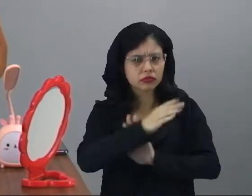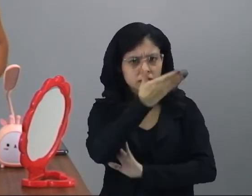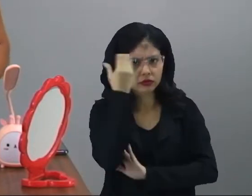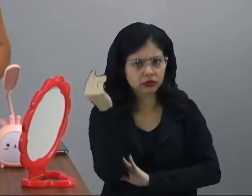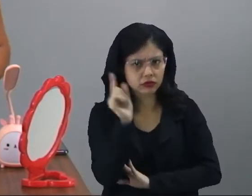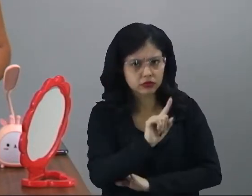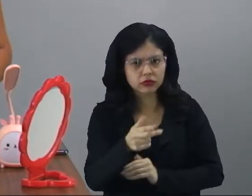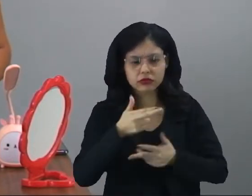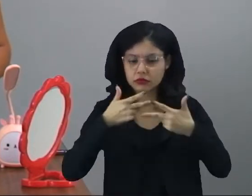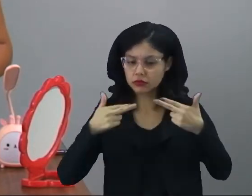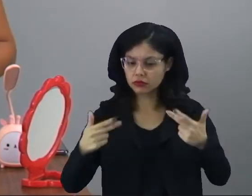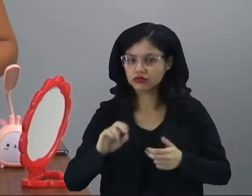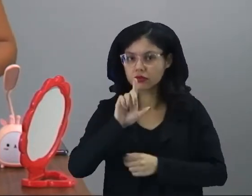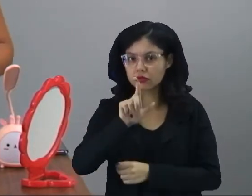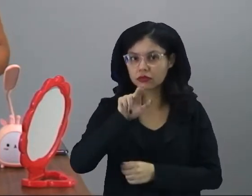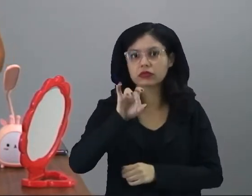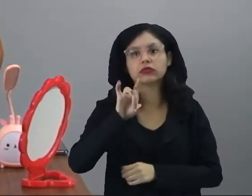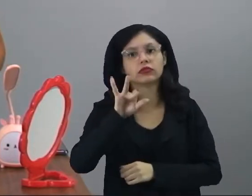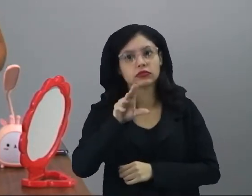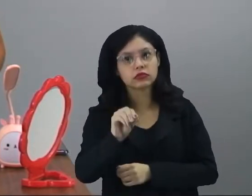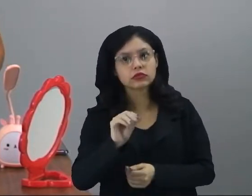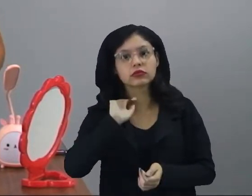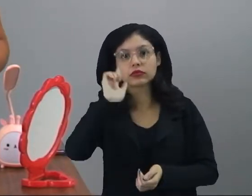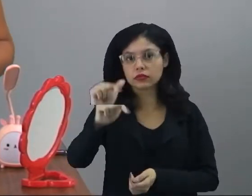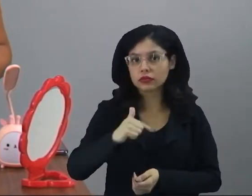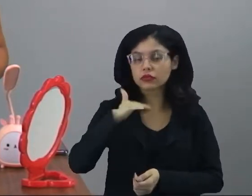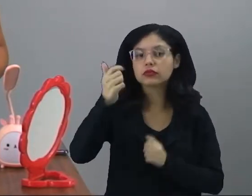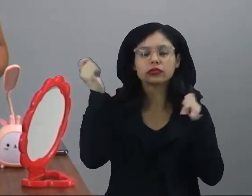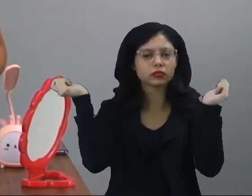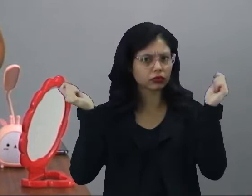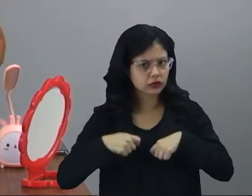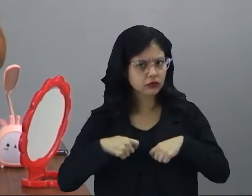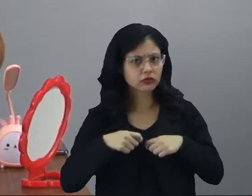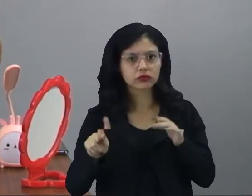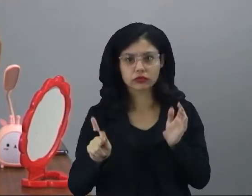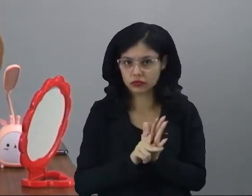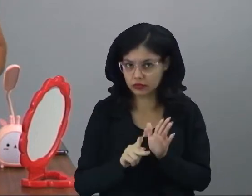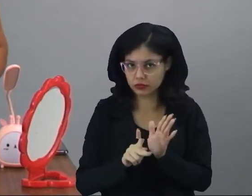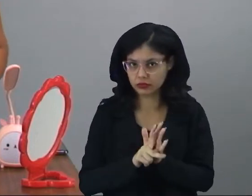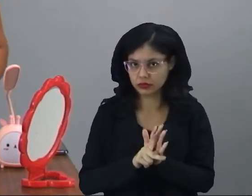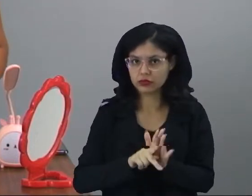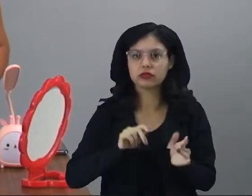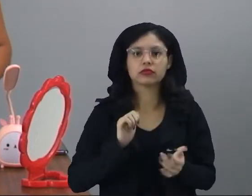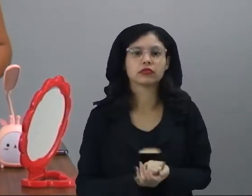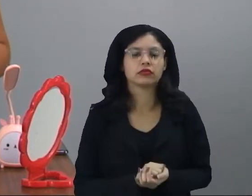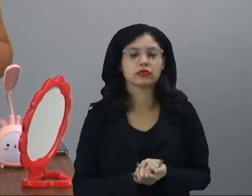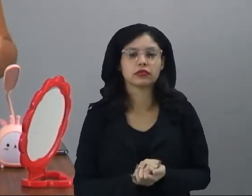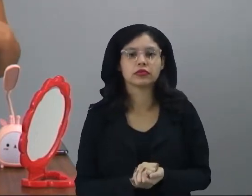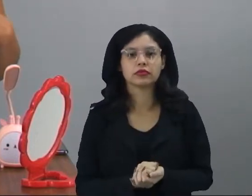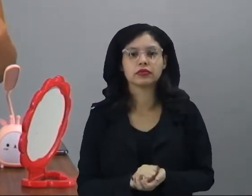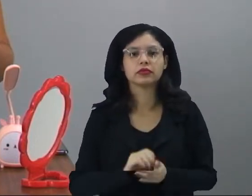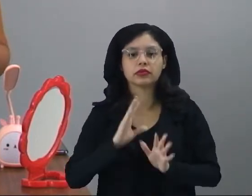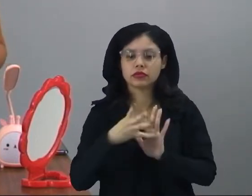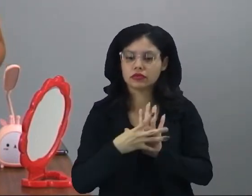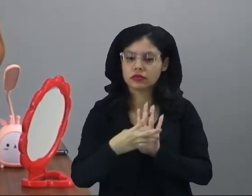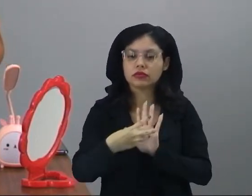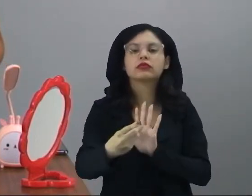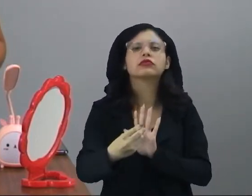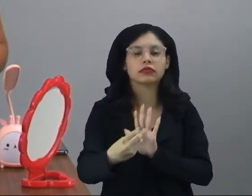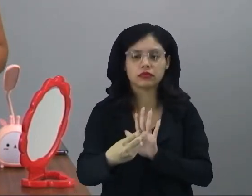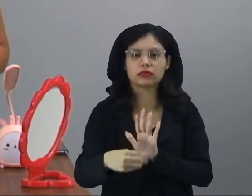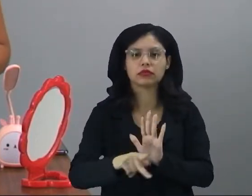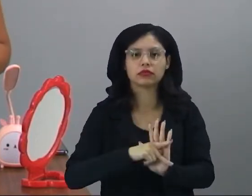esqueça, objeto luminoso é aquele que possui luz própria, né? Que